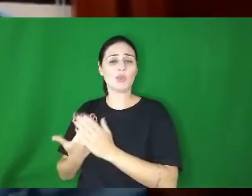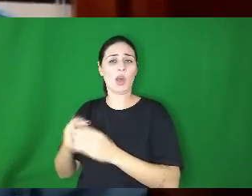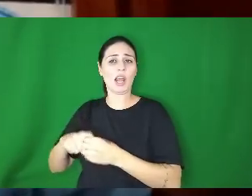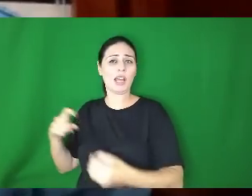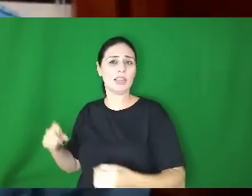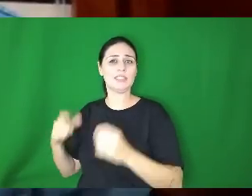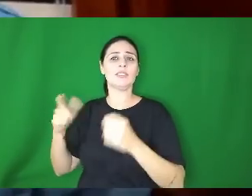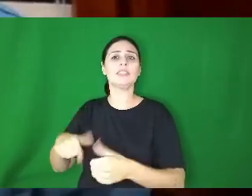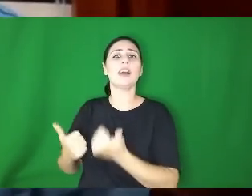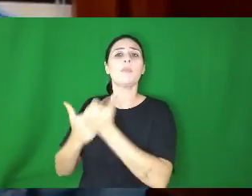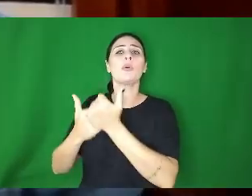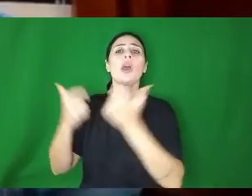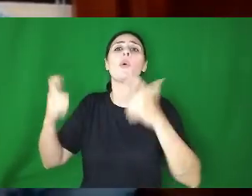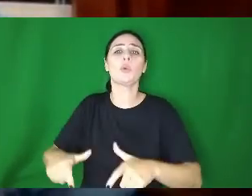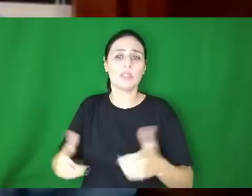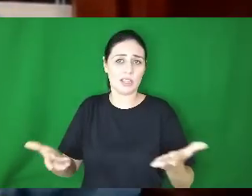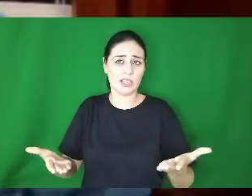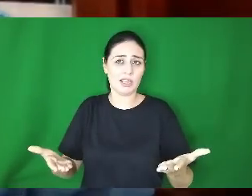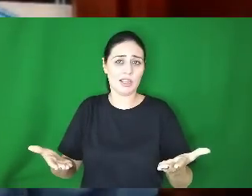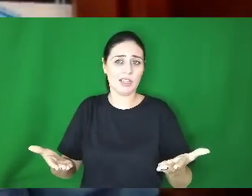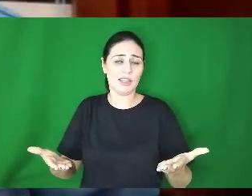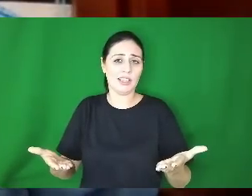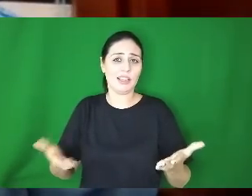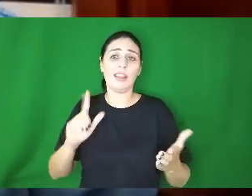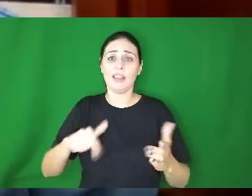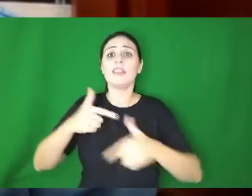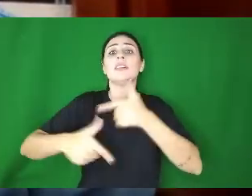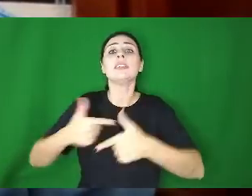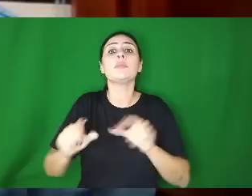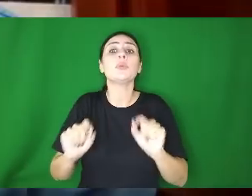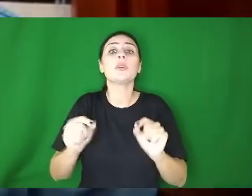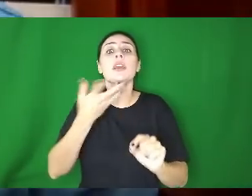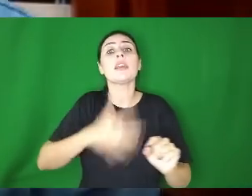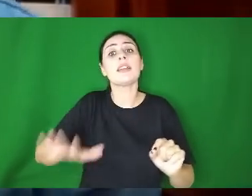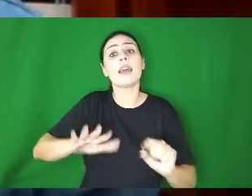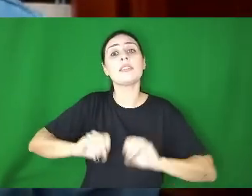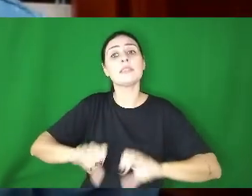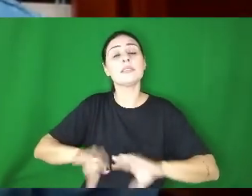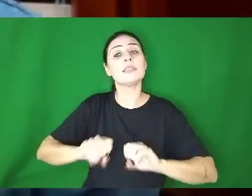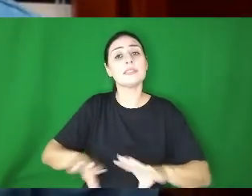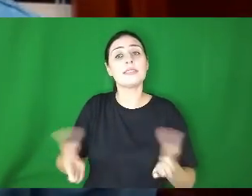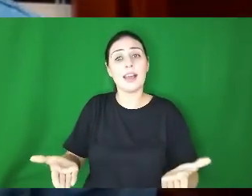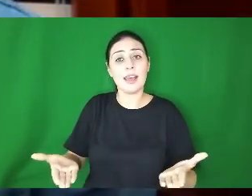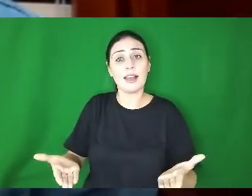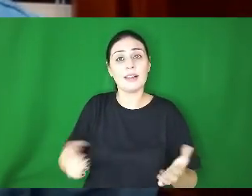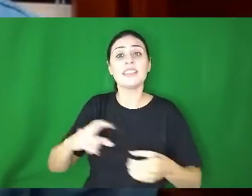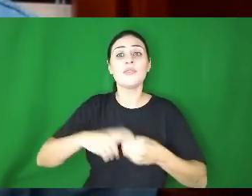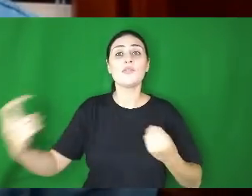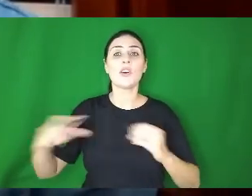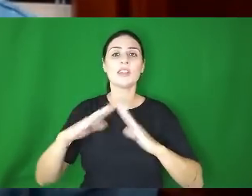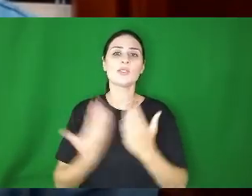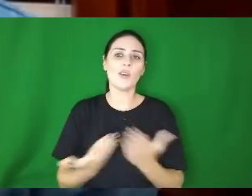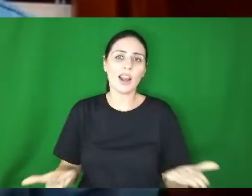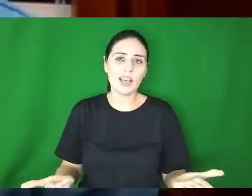e isso garante? Não, então vamos ter coragem de rever mesmo que isso, né? Para